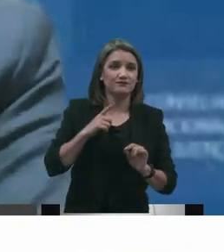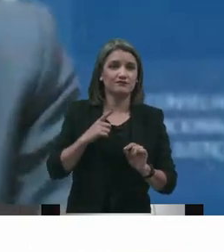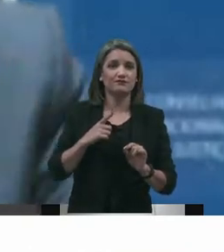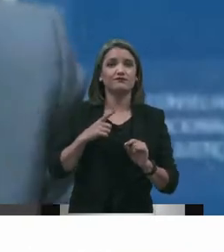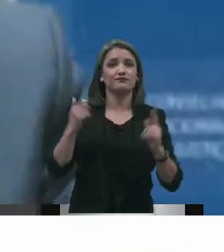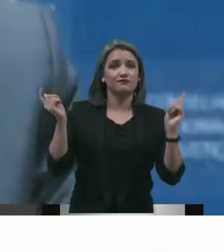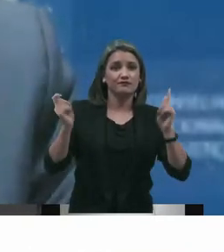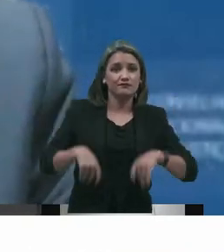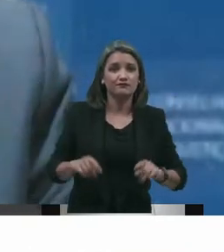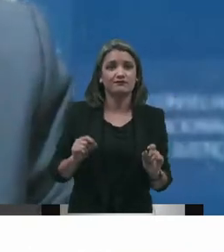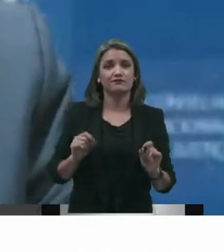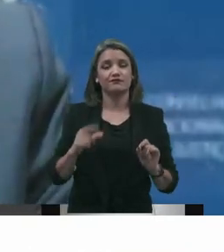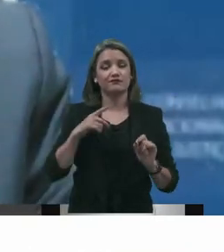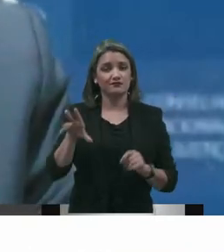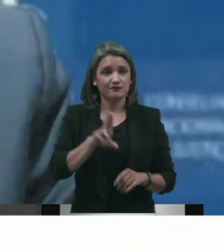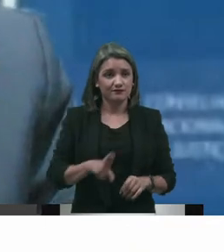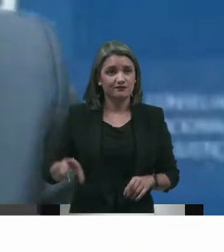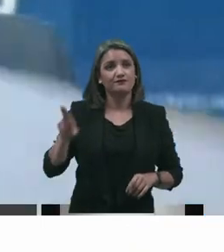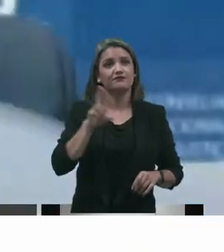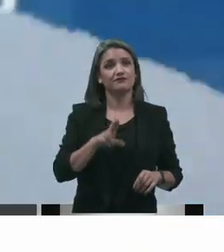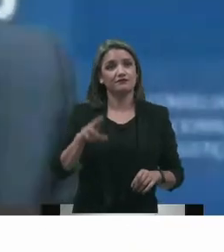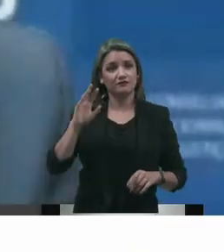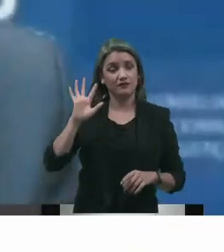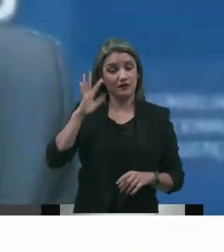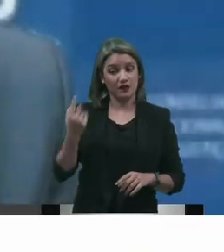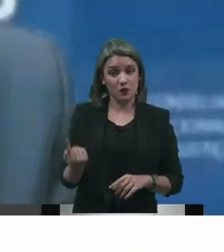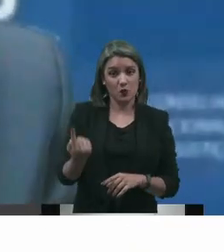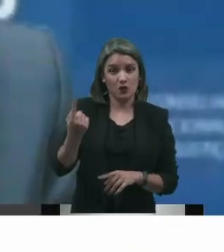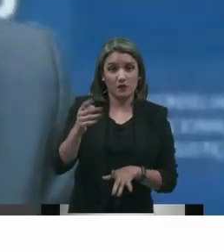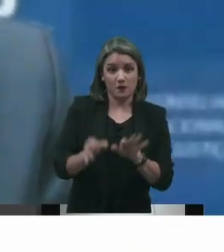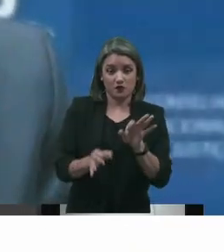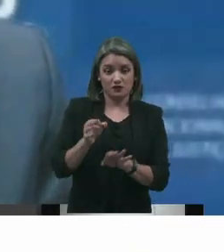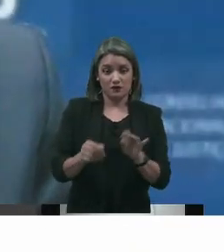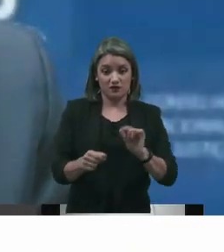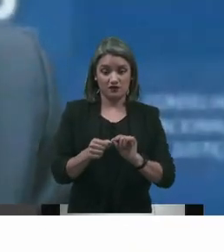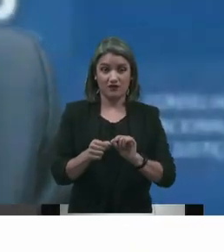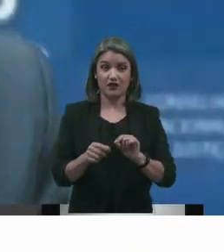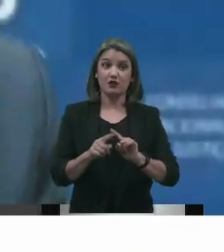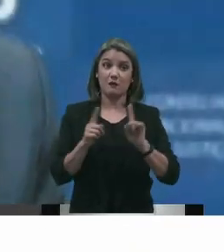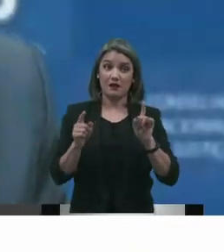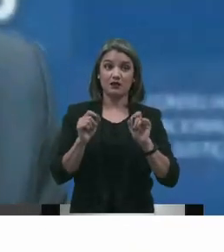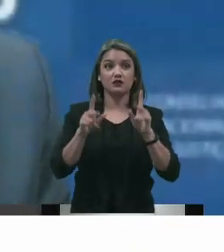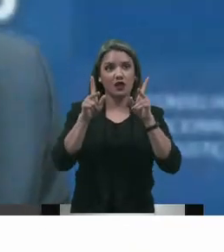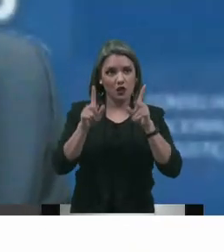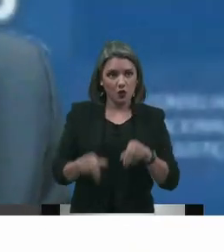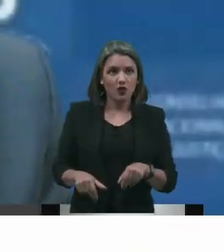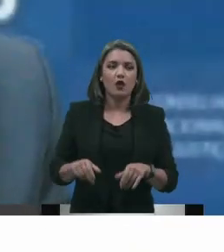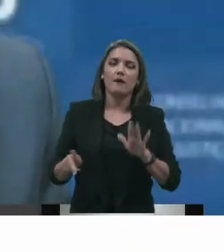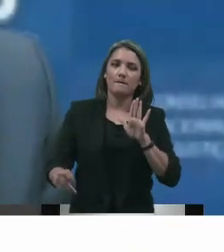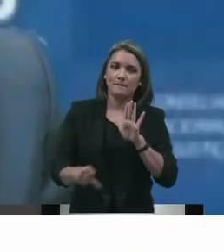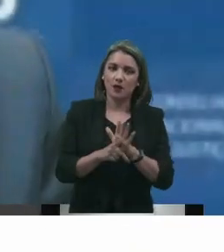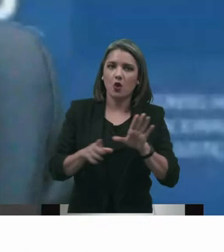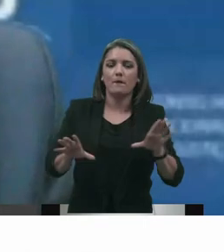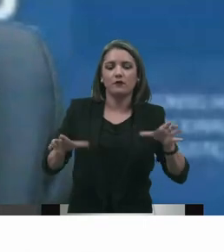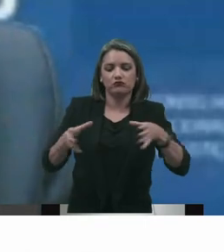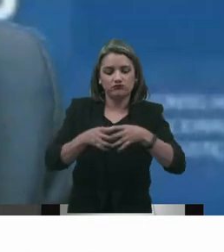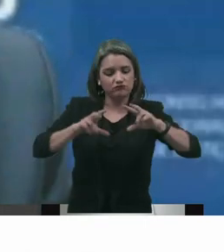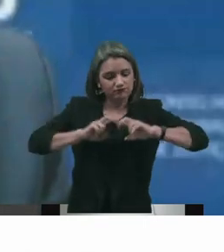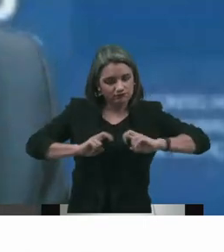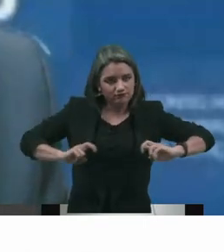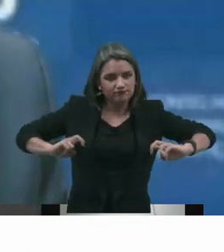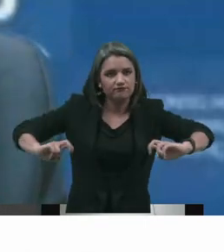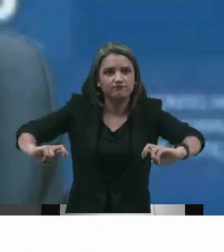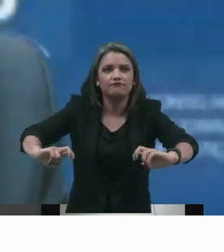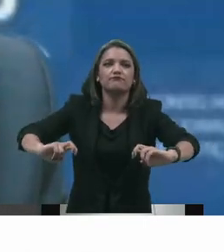possibilidade de utilização da via monocrática para o julgamento feito. Ademais, como é próprio de um órgão colegiado, não obstante